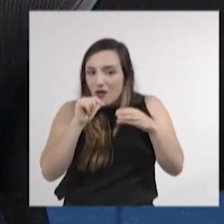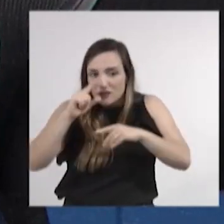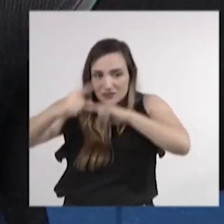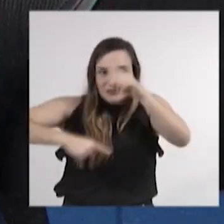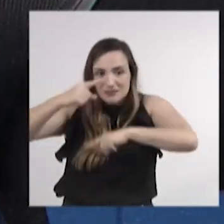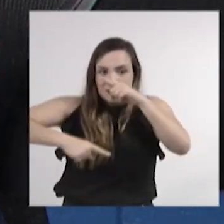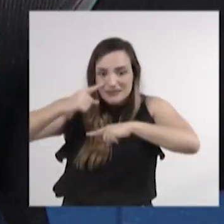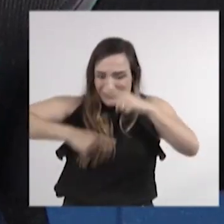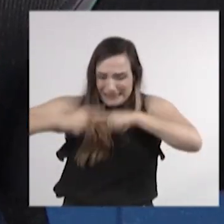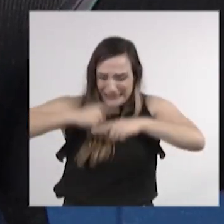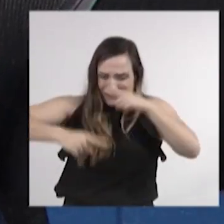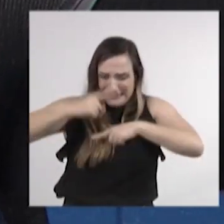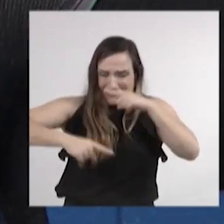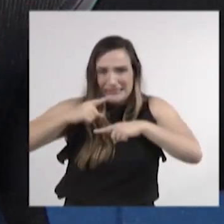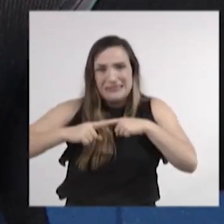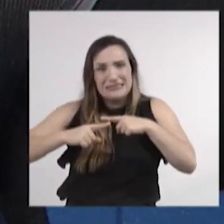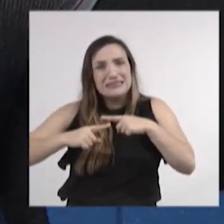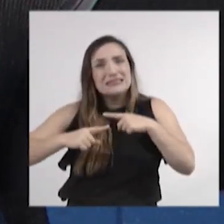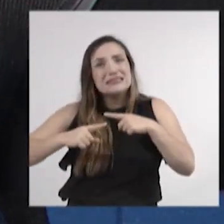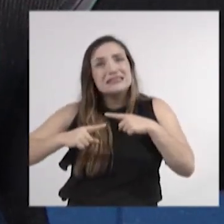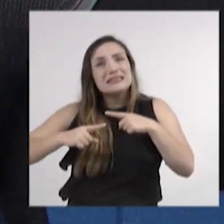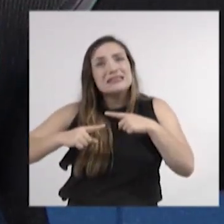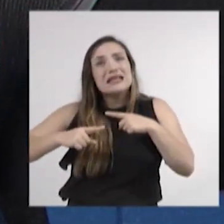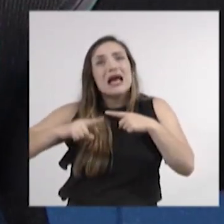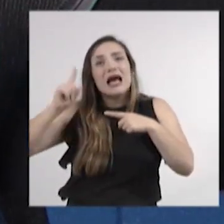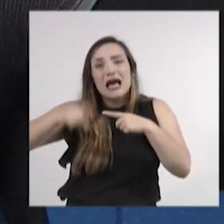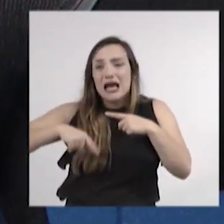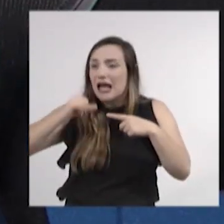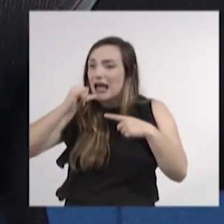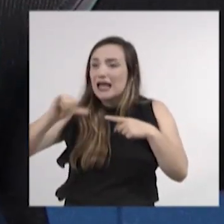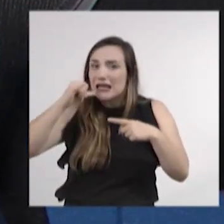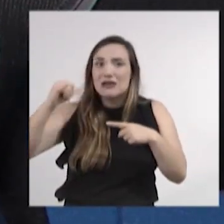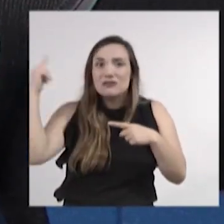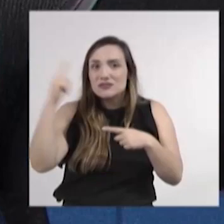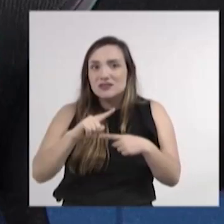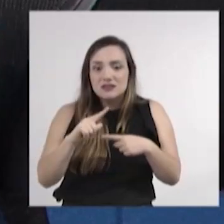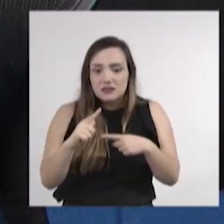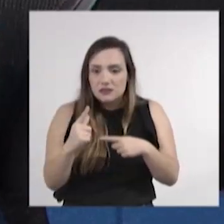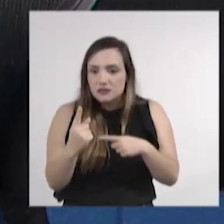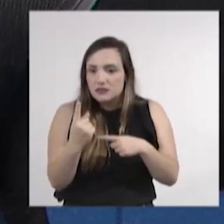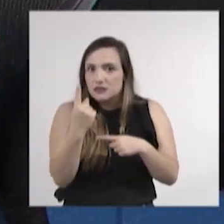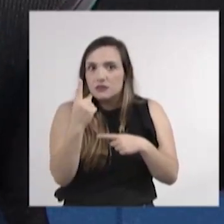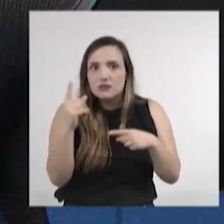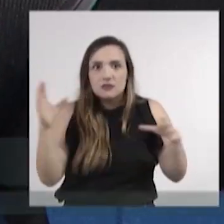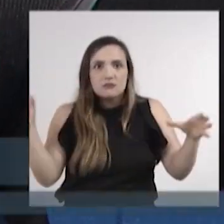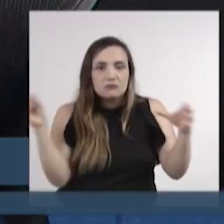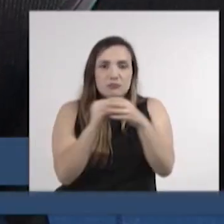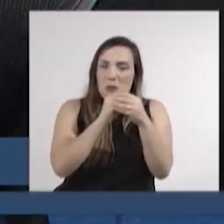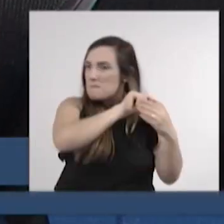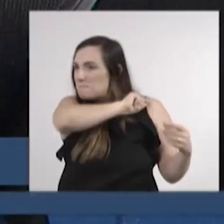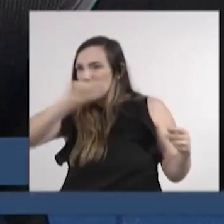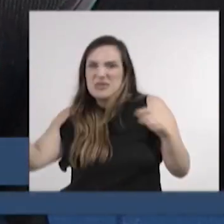ela é acelerada para bater aquele fluxo na pá da turbina, aquele grãozinho vira uma bala. Então, aquilo ali